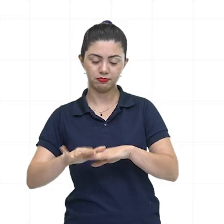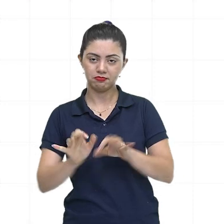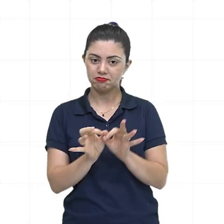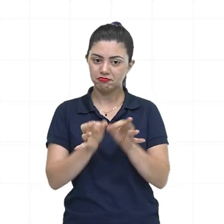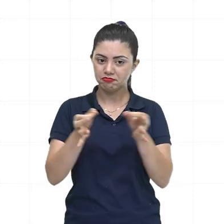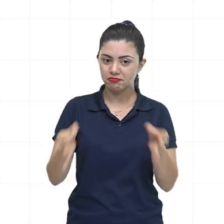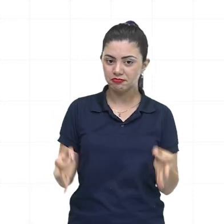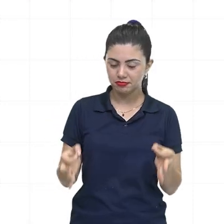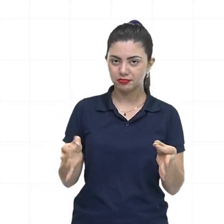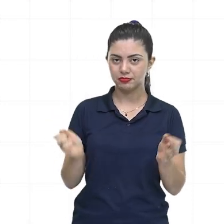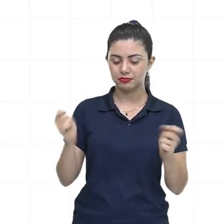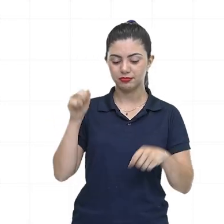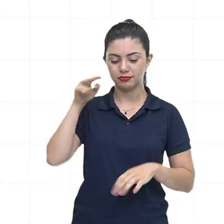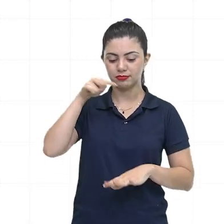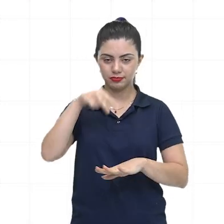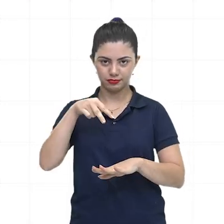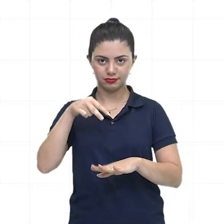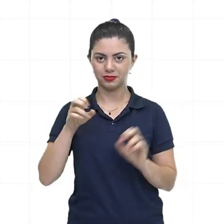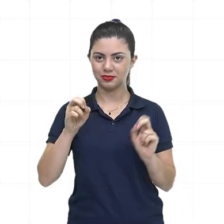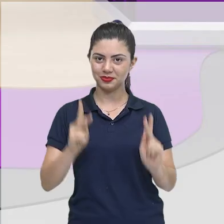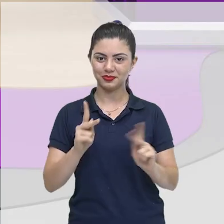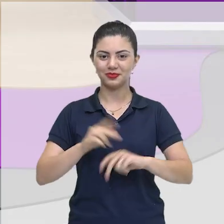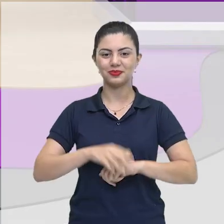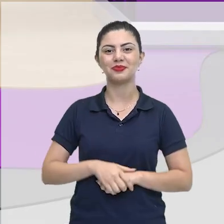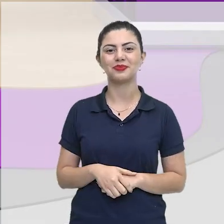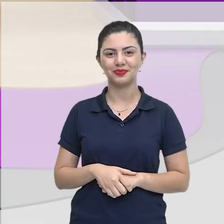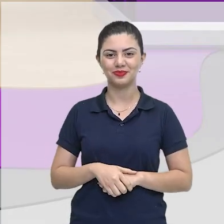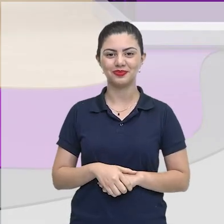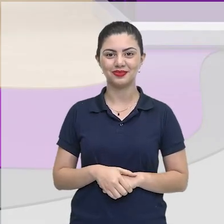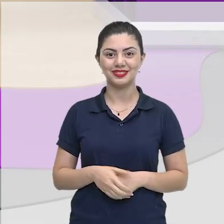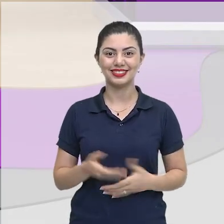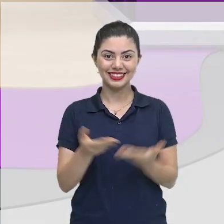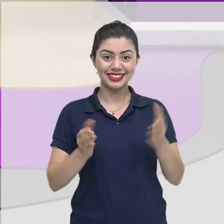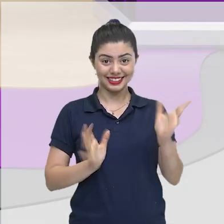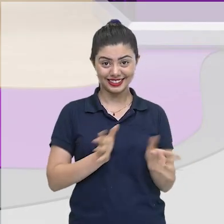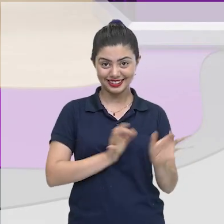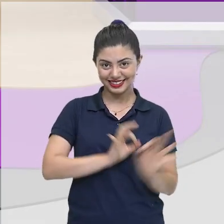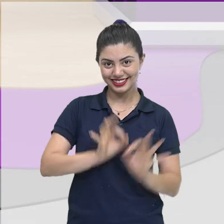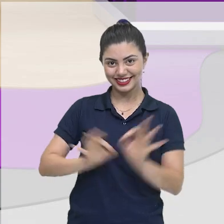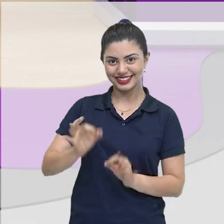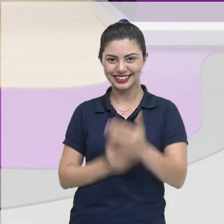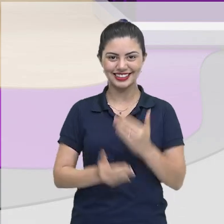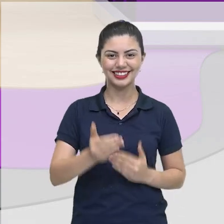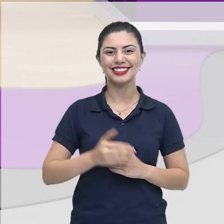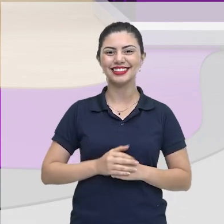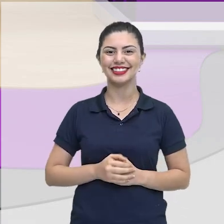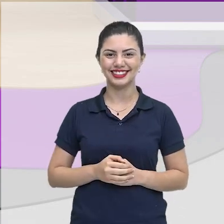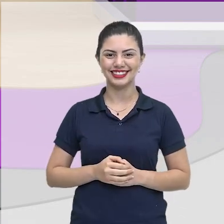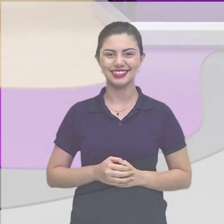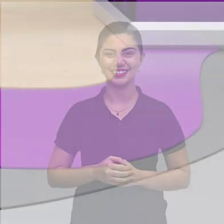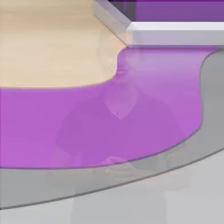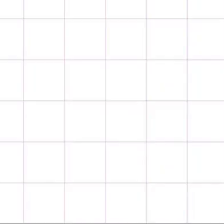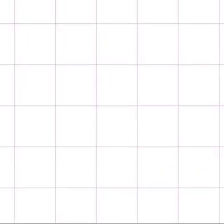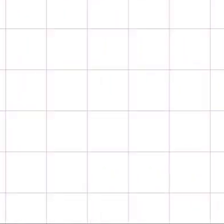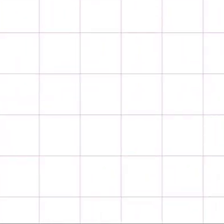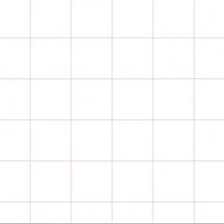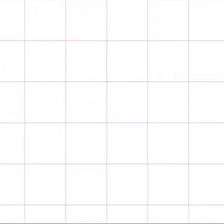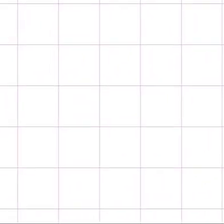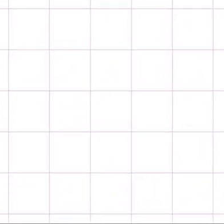e vistas aéreas. Todo mundo pronto? Vamos dar início à nossa aula.